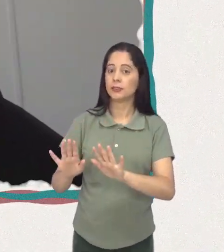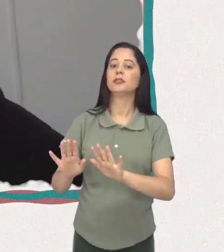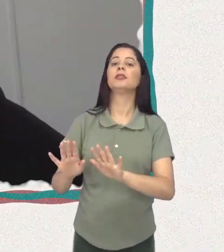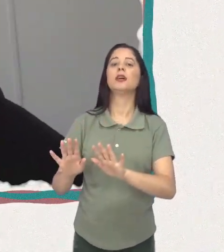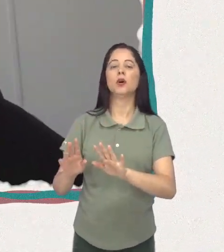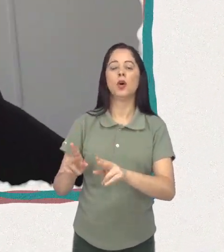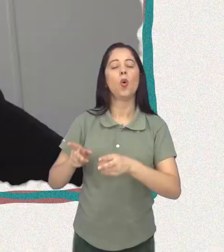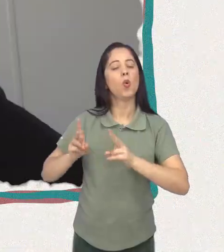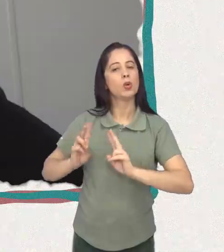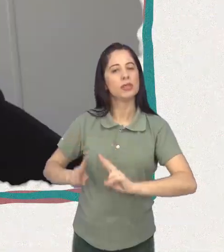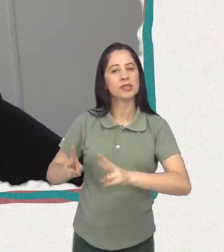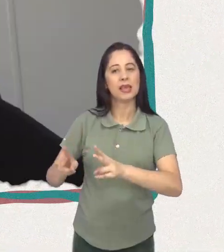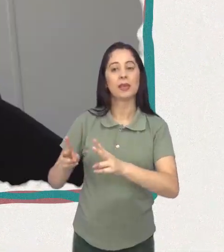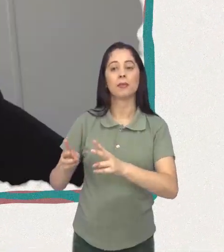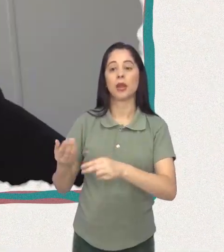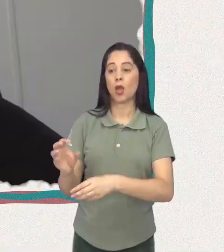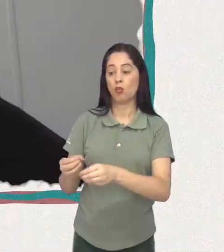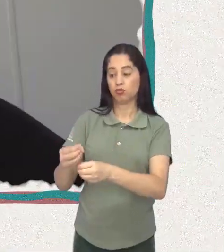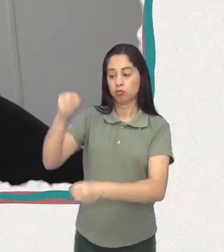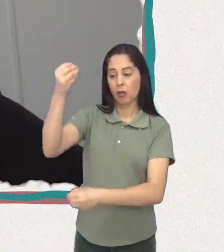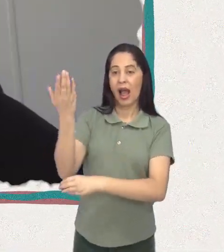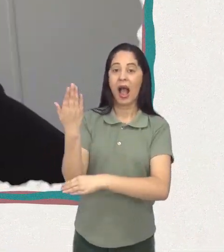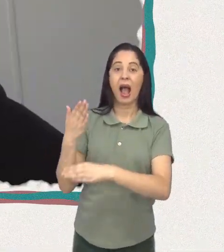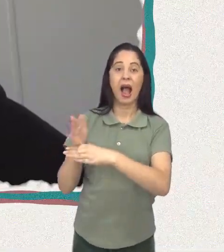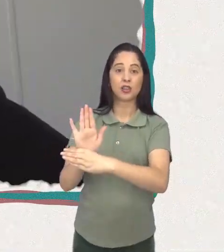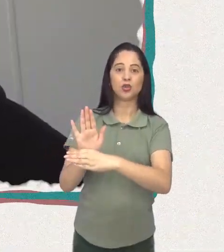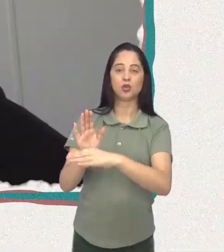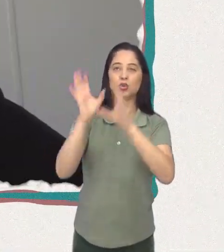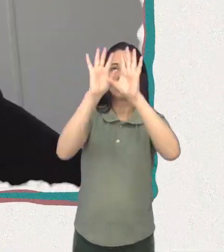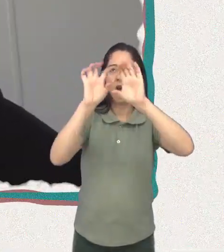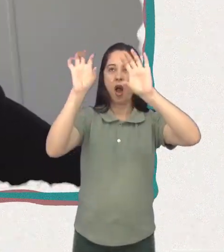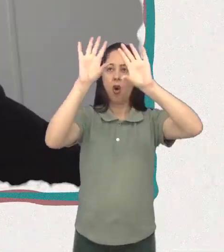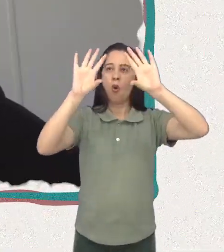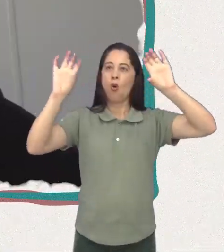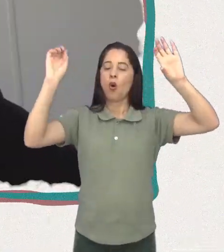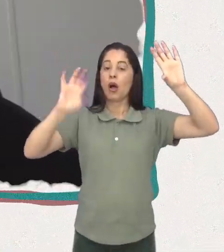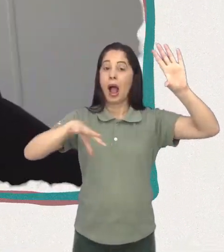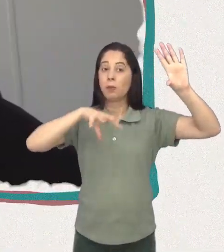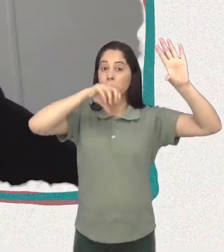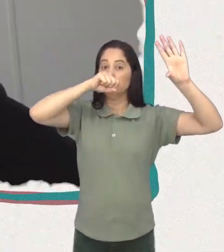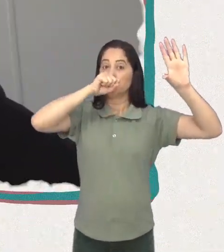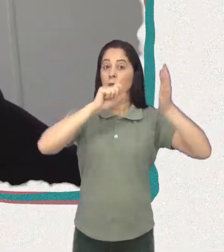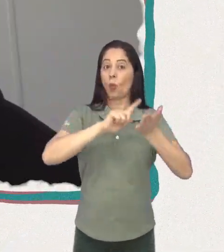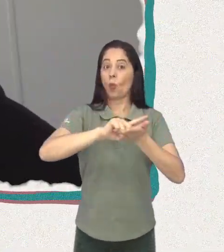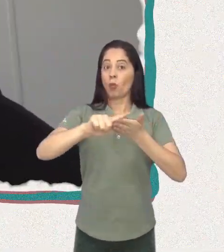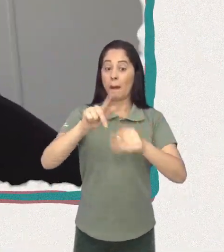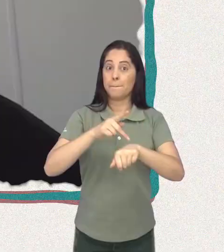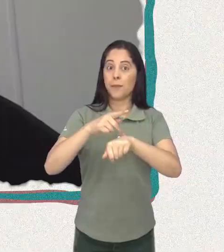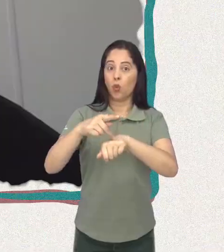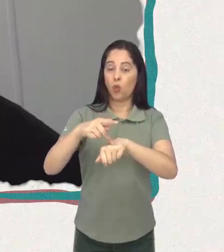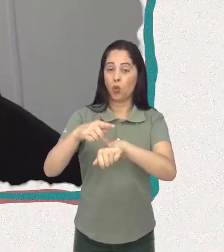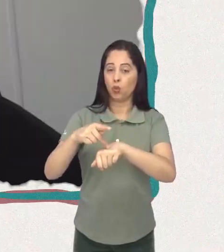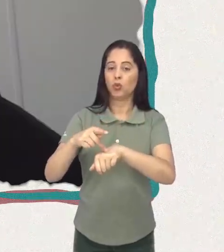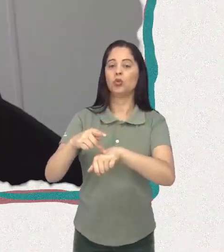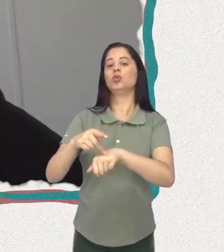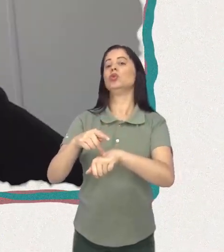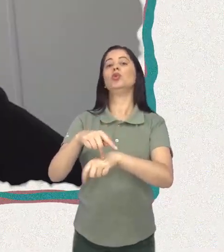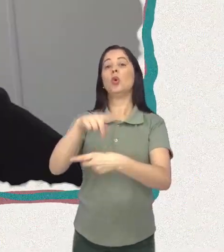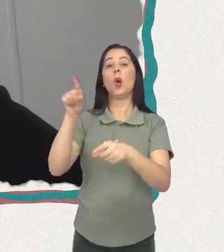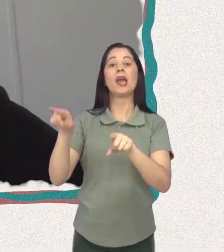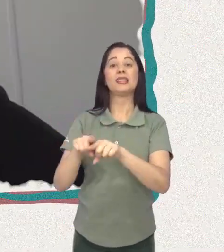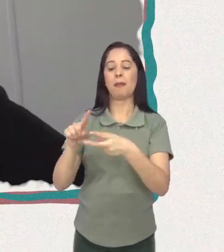renovável, que é proveniente da fixação do CO2, é um material resistente, que permanece por mais tempo depois que é